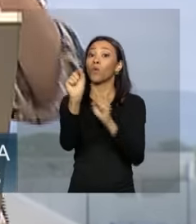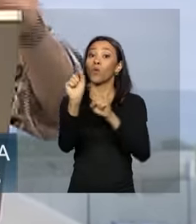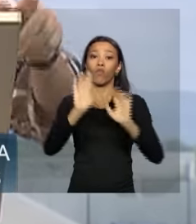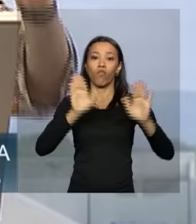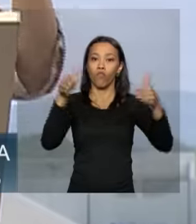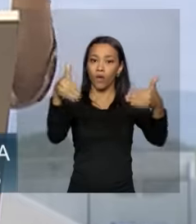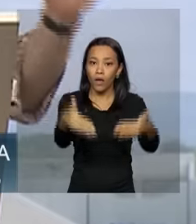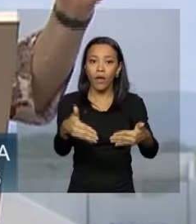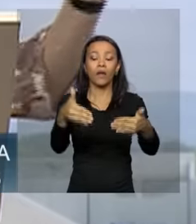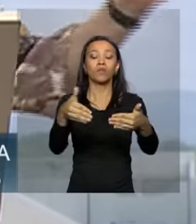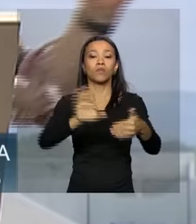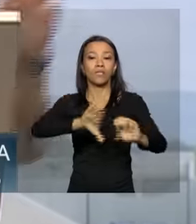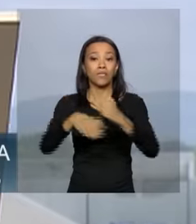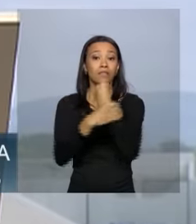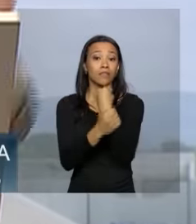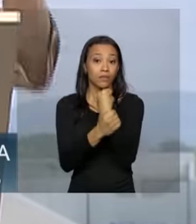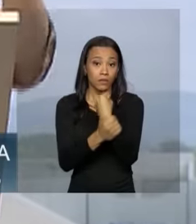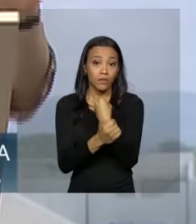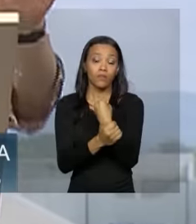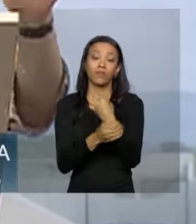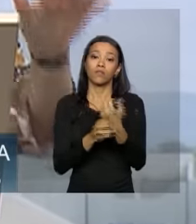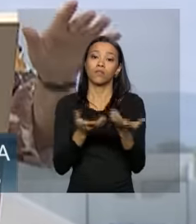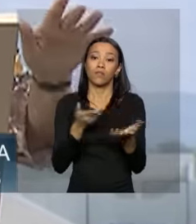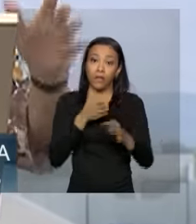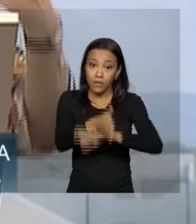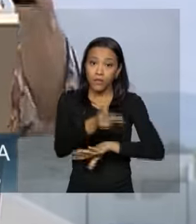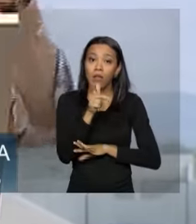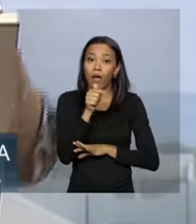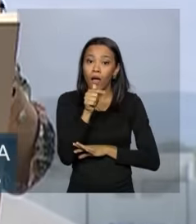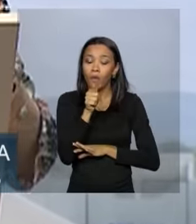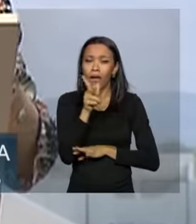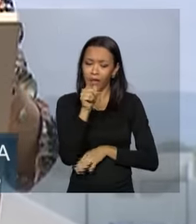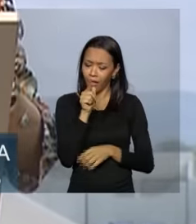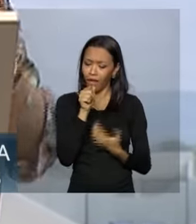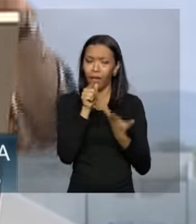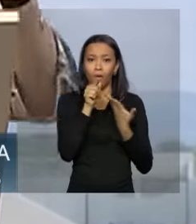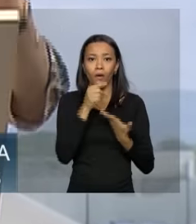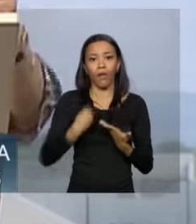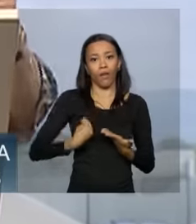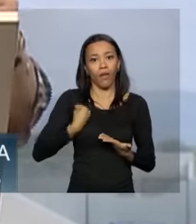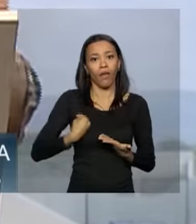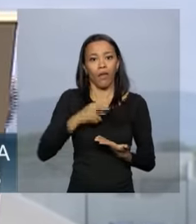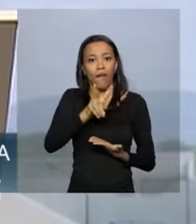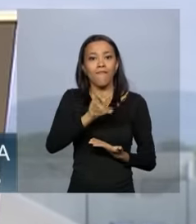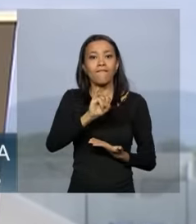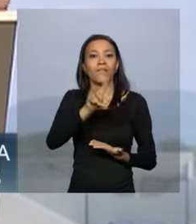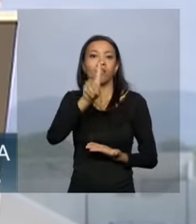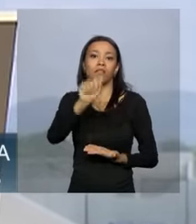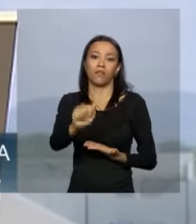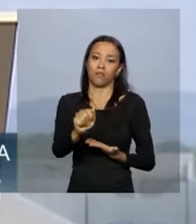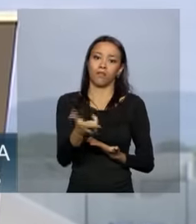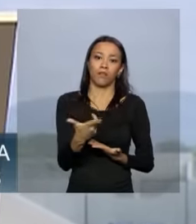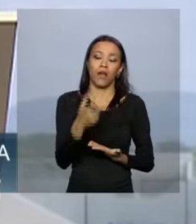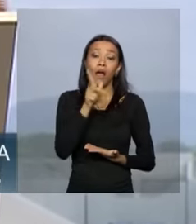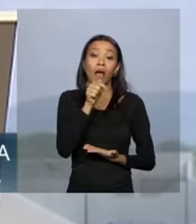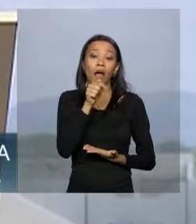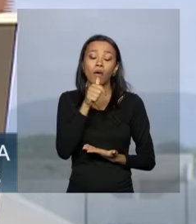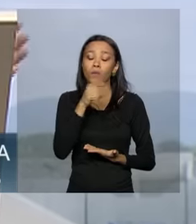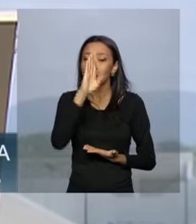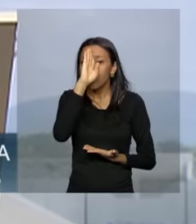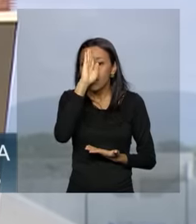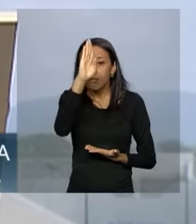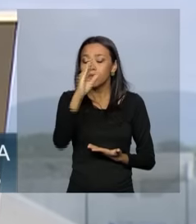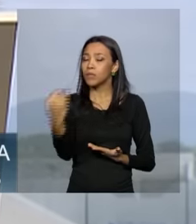da garantia do acesso à água. Porque água, gente, é vida. Água é essencial para